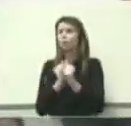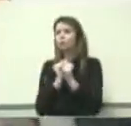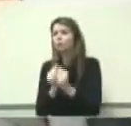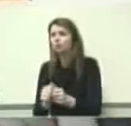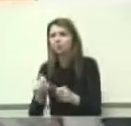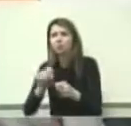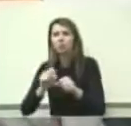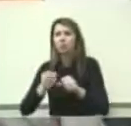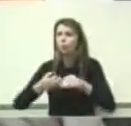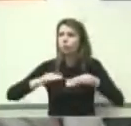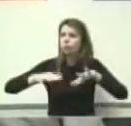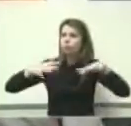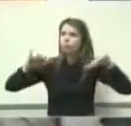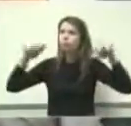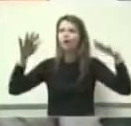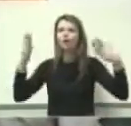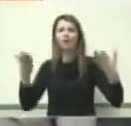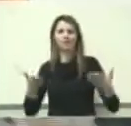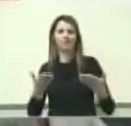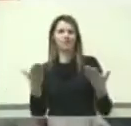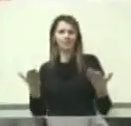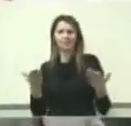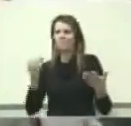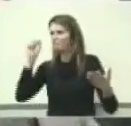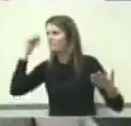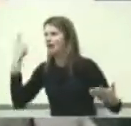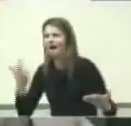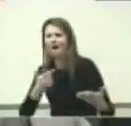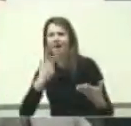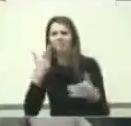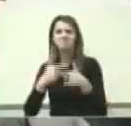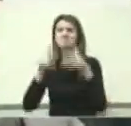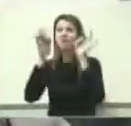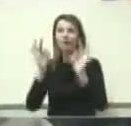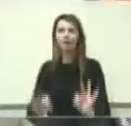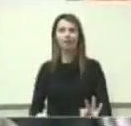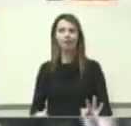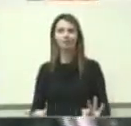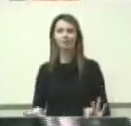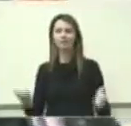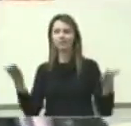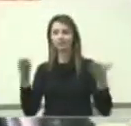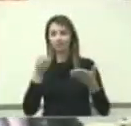multiplicar resolvemos nossos problemas